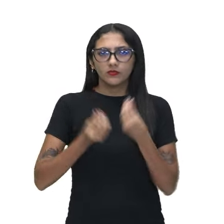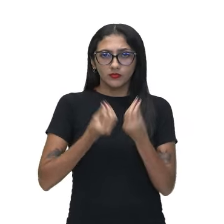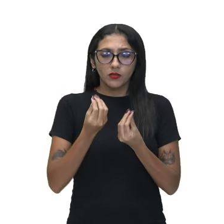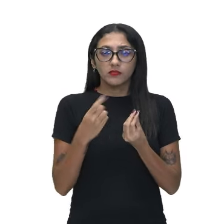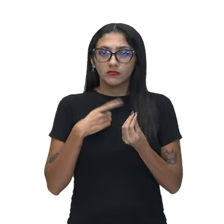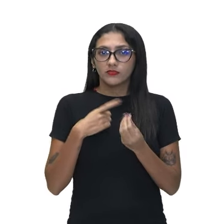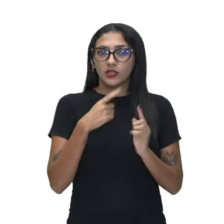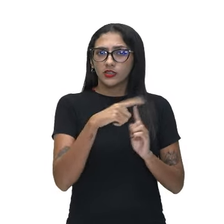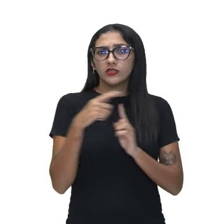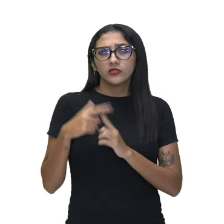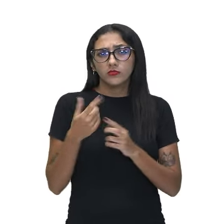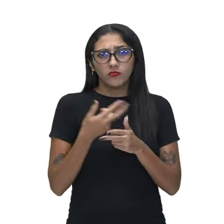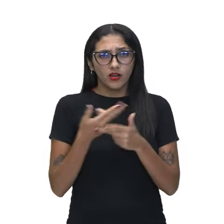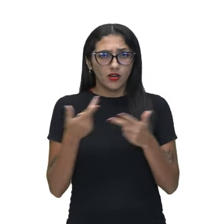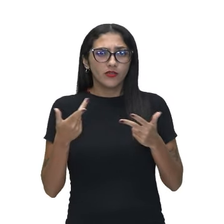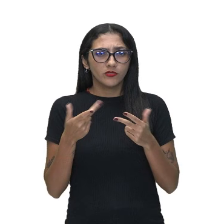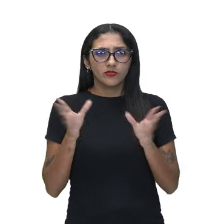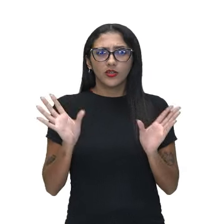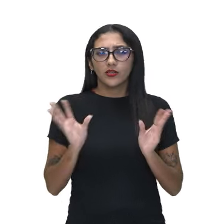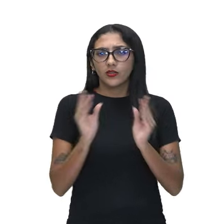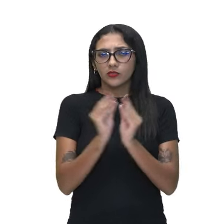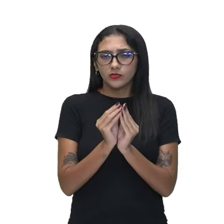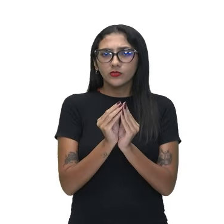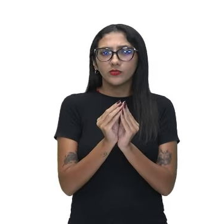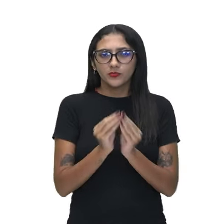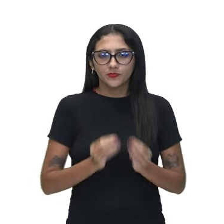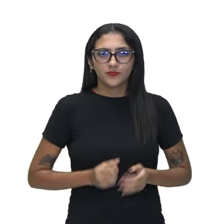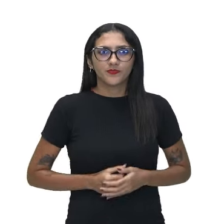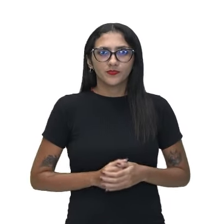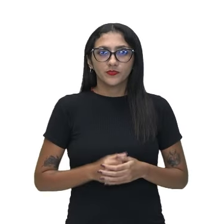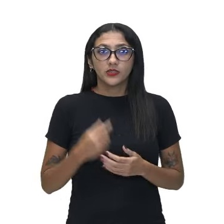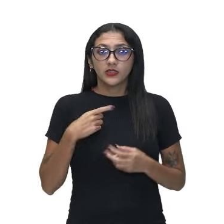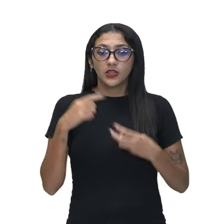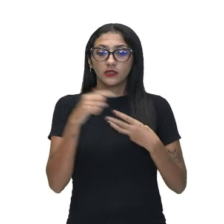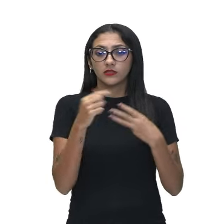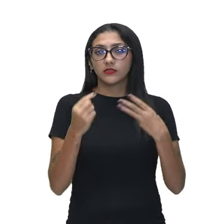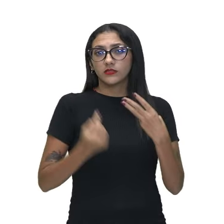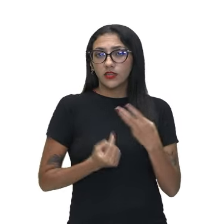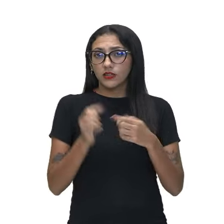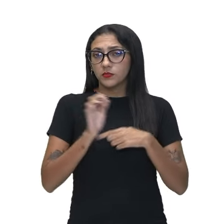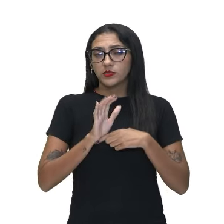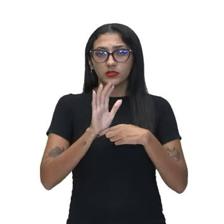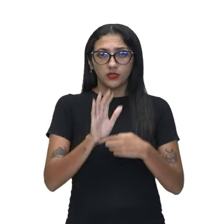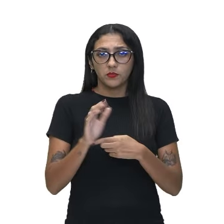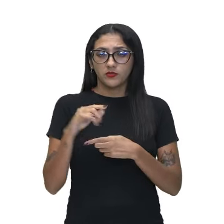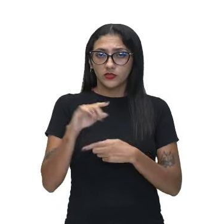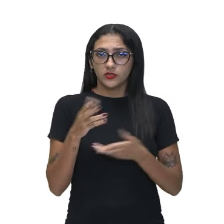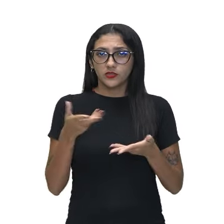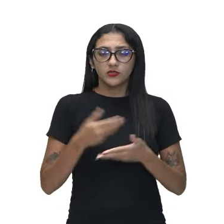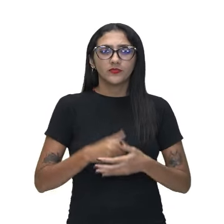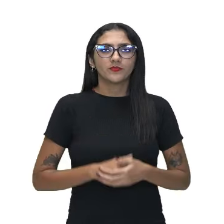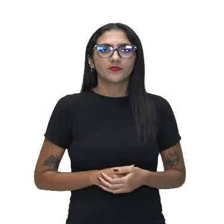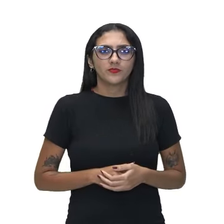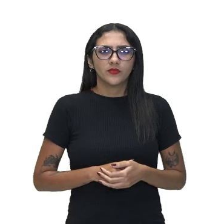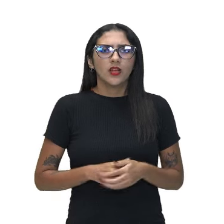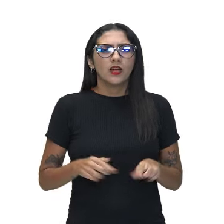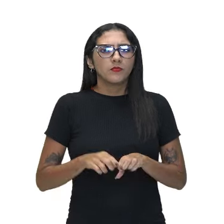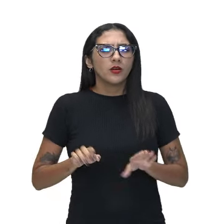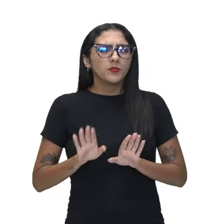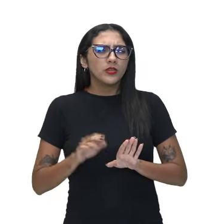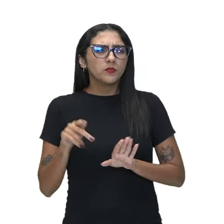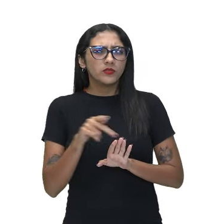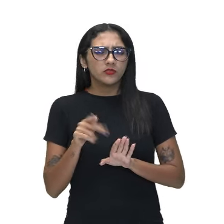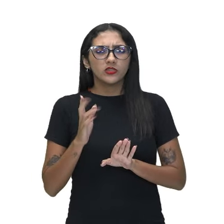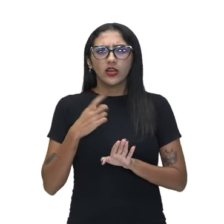tipos de resumo, não é? Os tipos de resumo, nós trouxemos 3 desses principais tipos. A professora apresentou para a